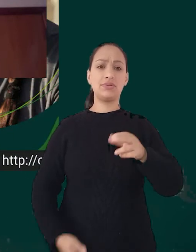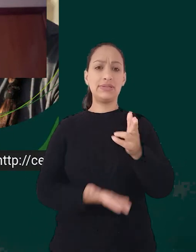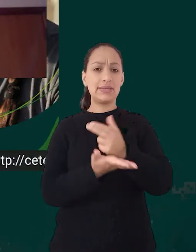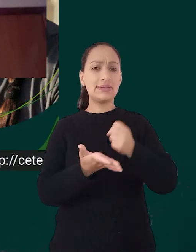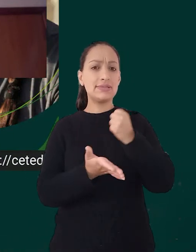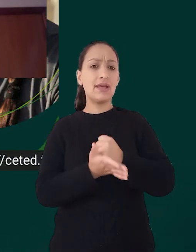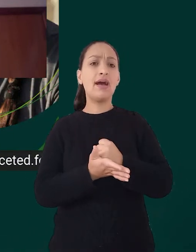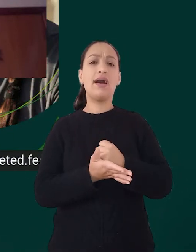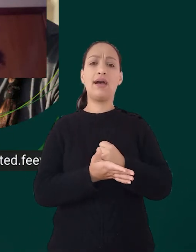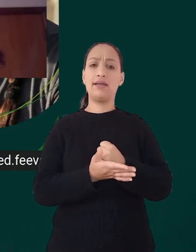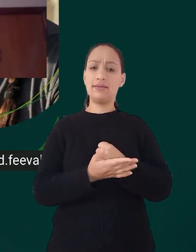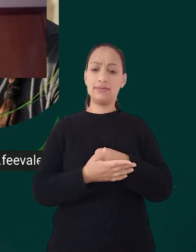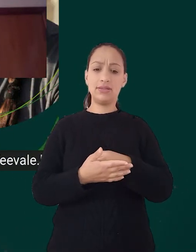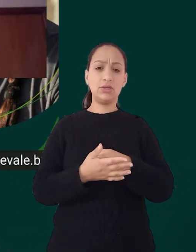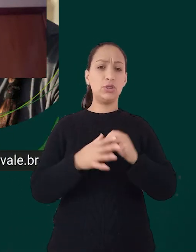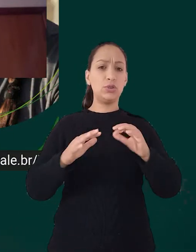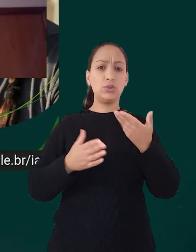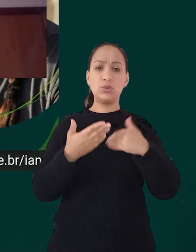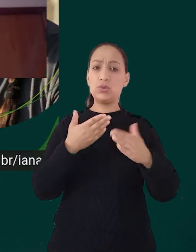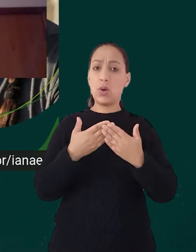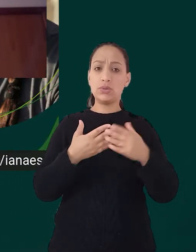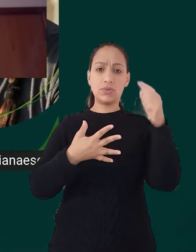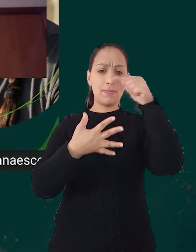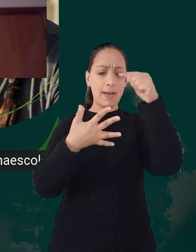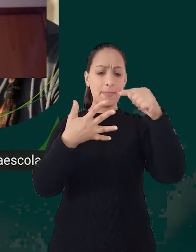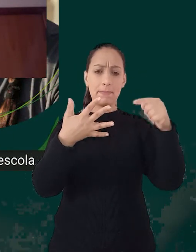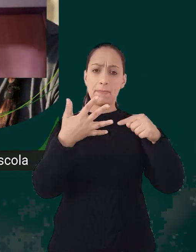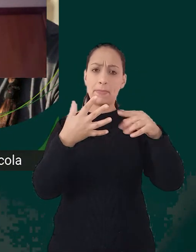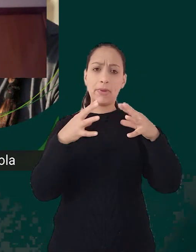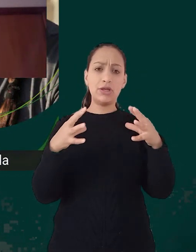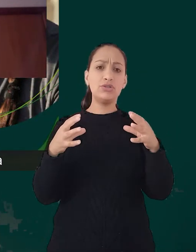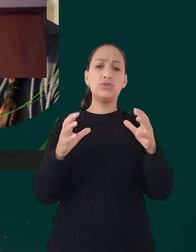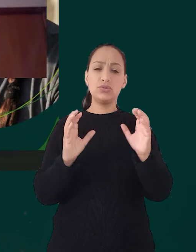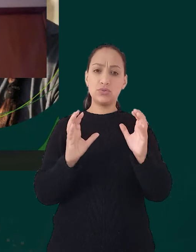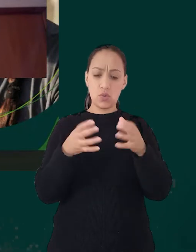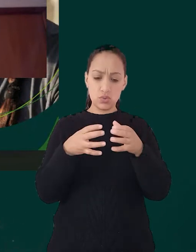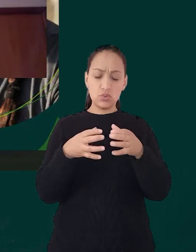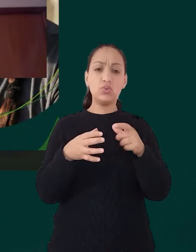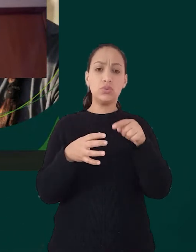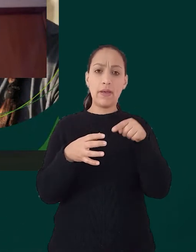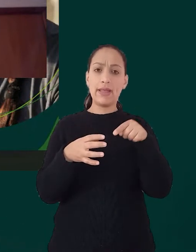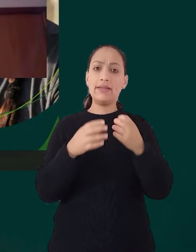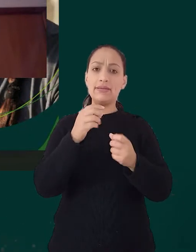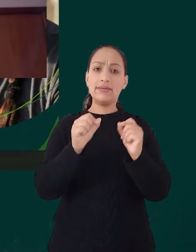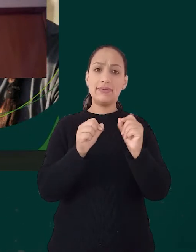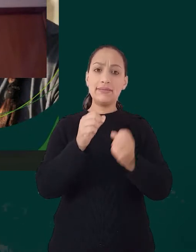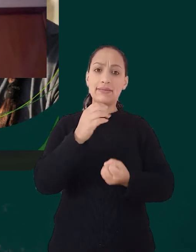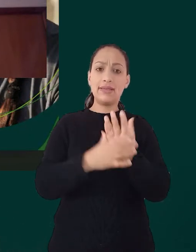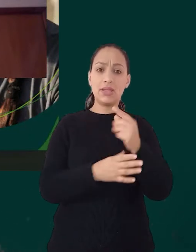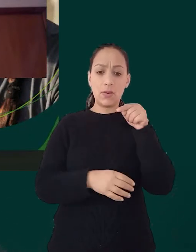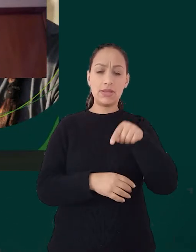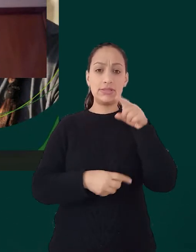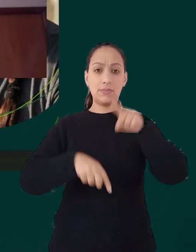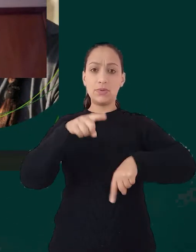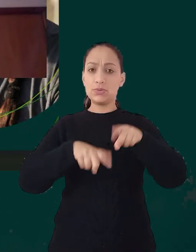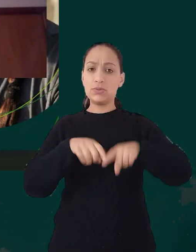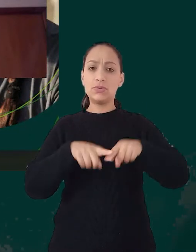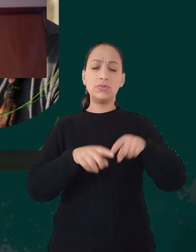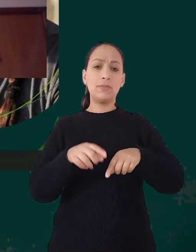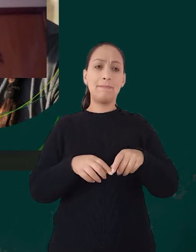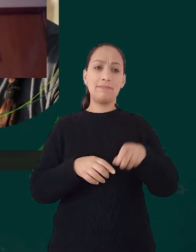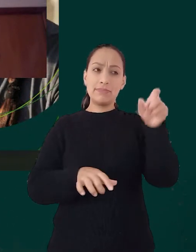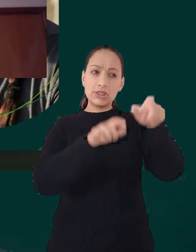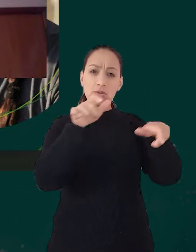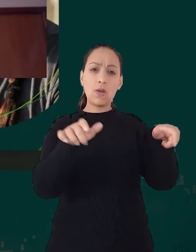outro elemento, quer dizer, todos os elementos, né, juntos formam, então, esse produto. Acho que o pessoal que está aí começando